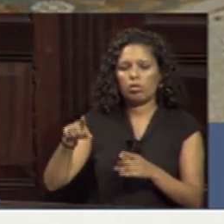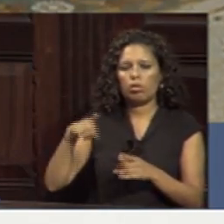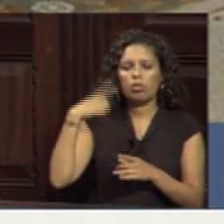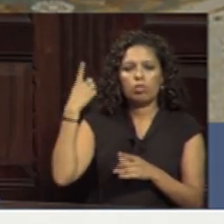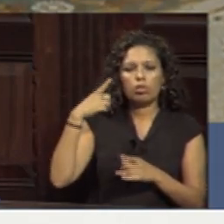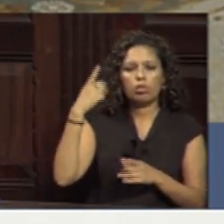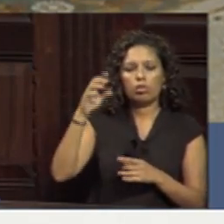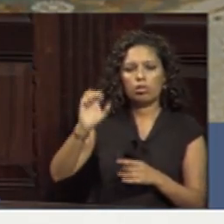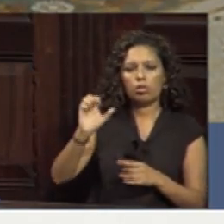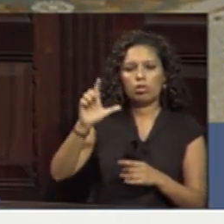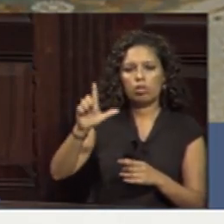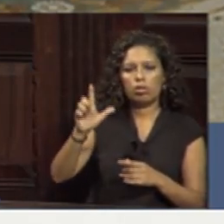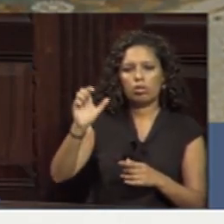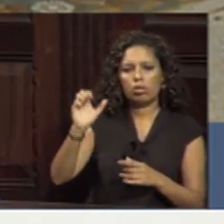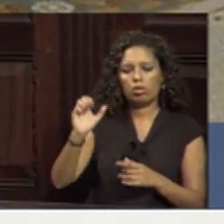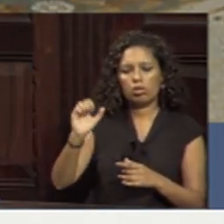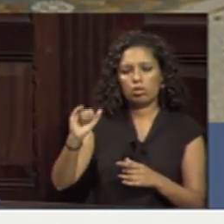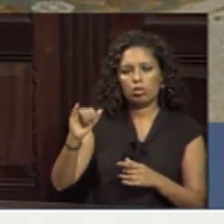ouvindo todos nós,